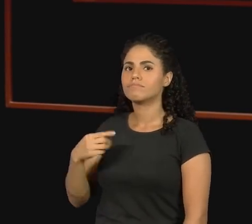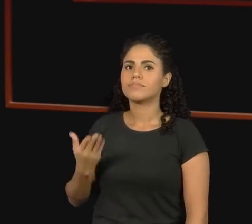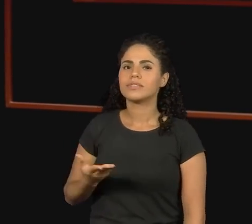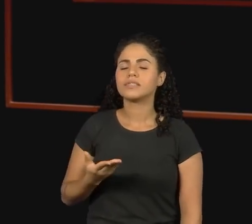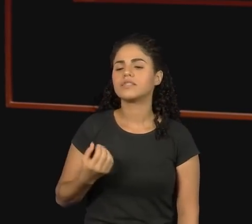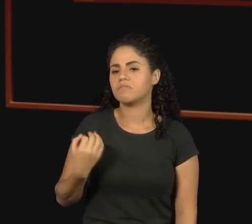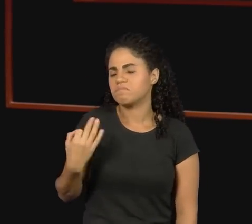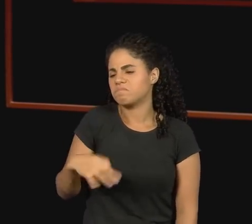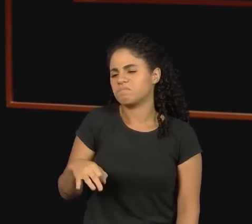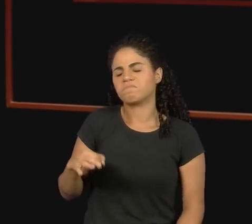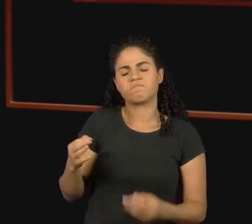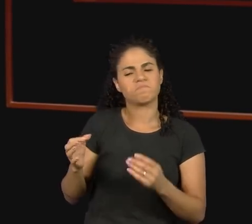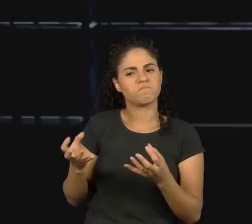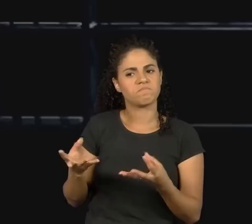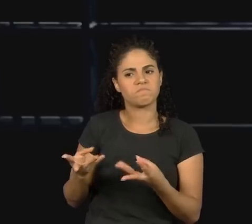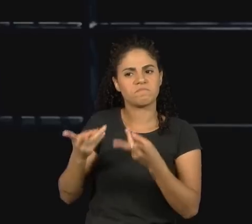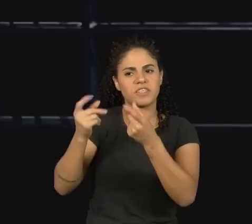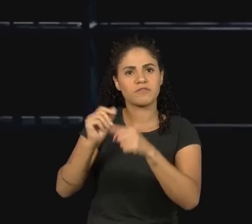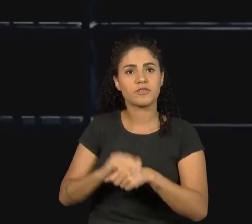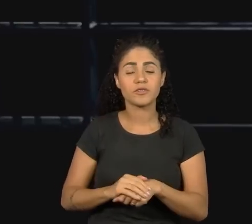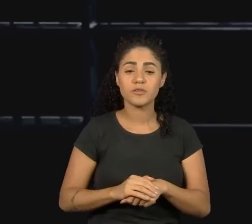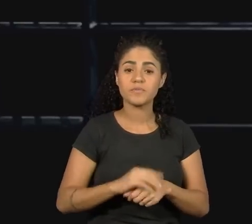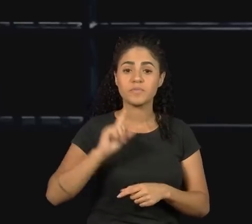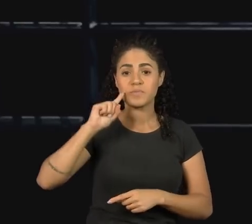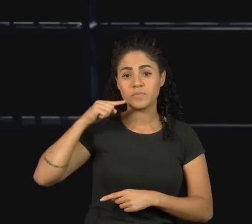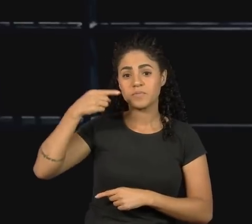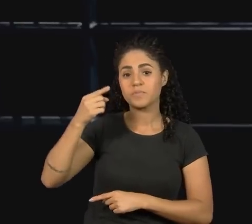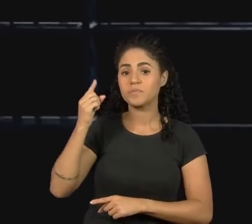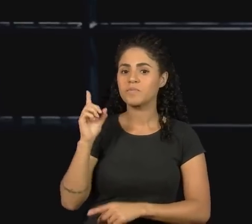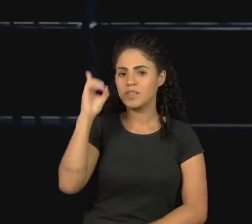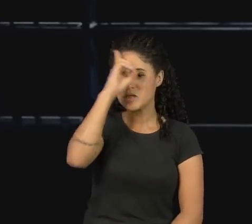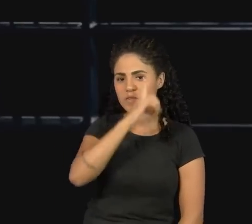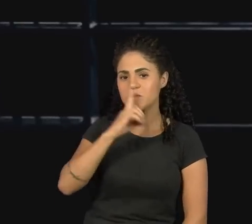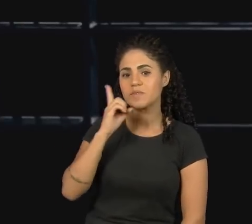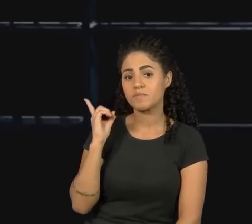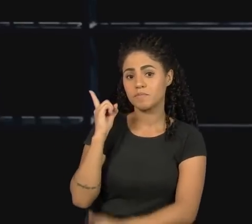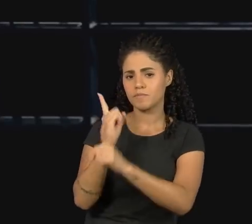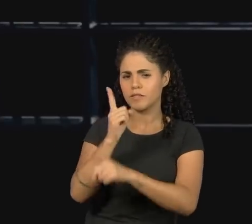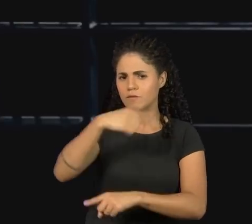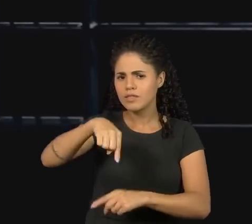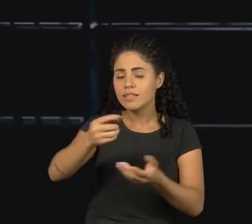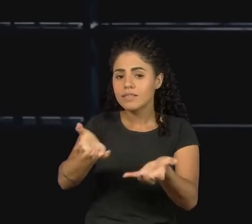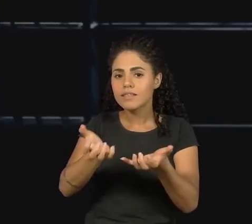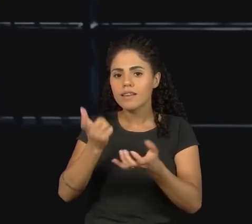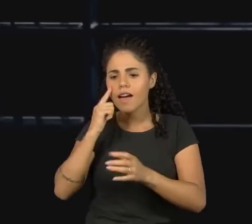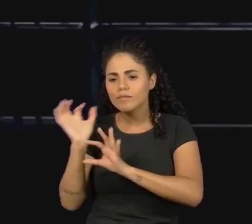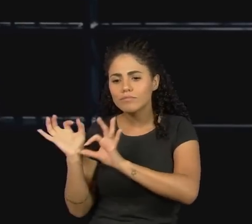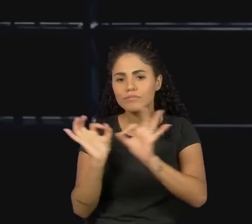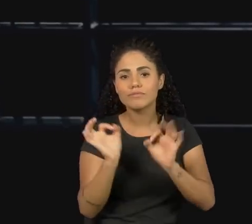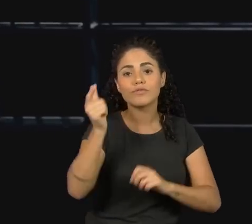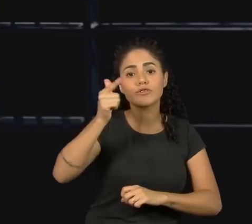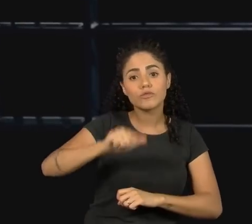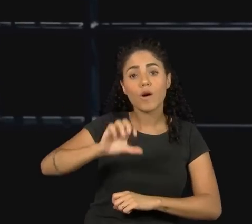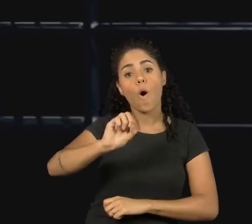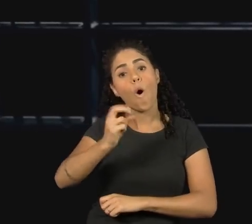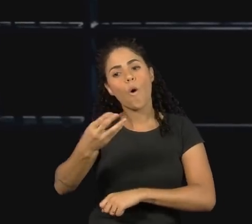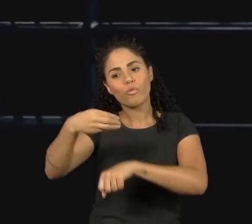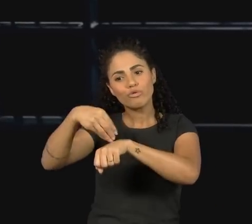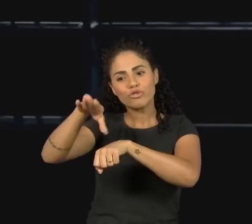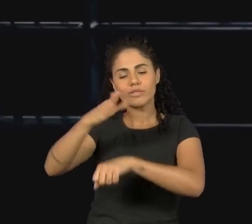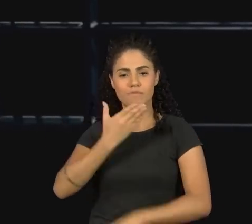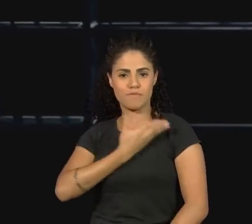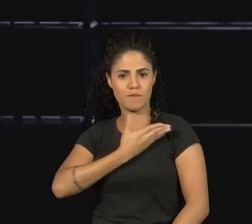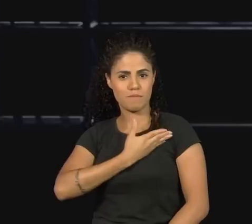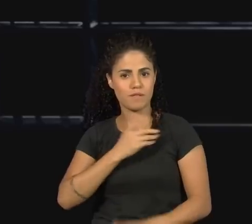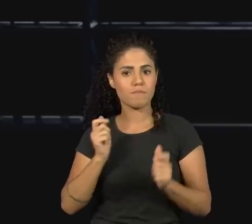Hamlet Máquina. Bom, e a gente se vê no próximo domingo. Lembrando que quem quiser rever ou recomendar o nosso programa,